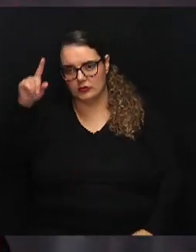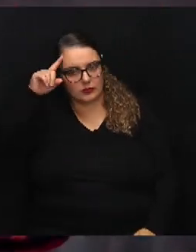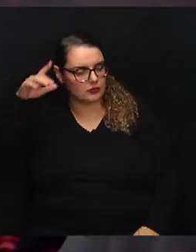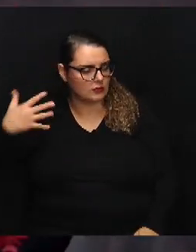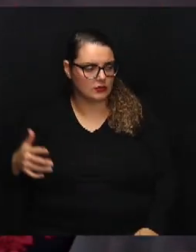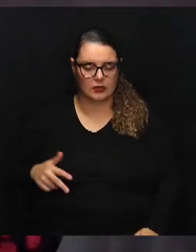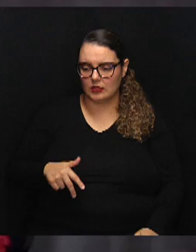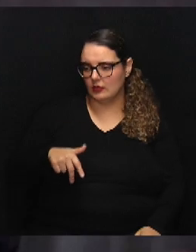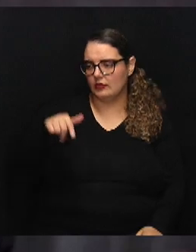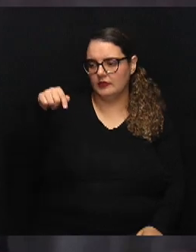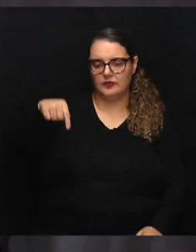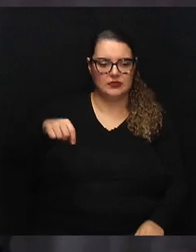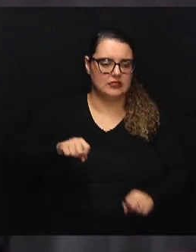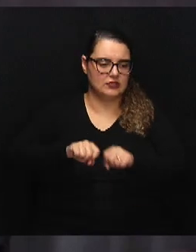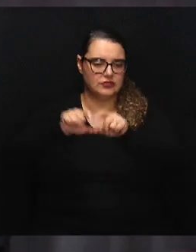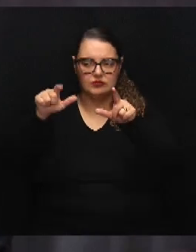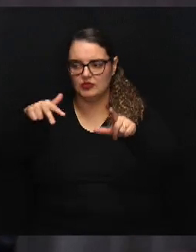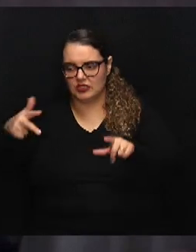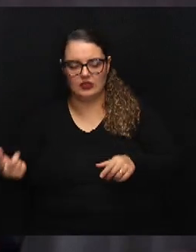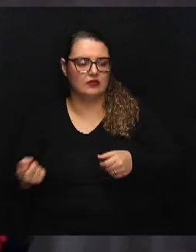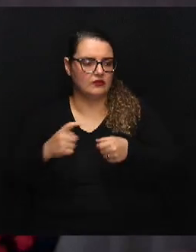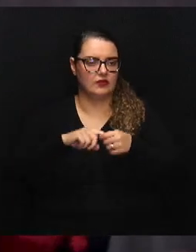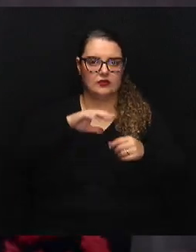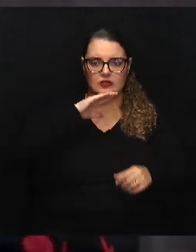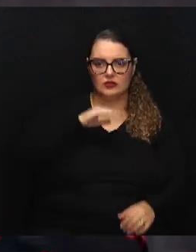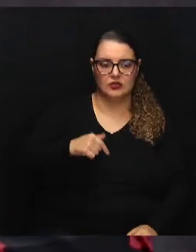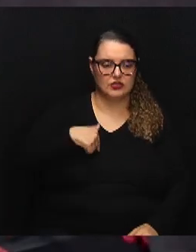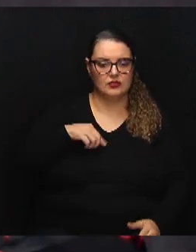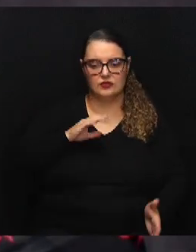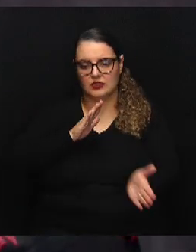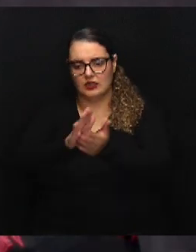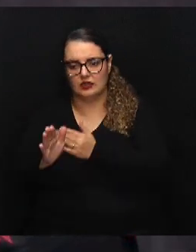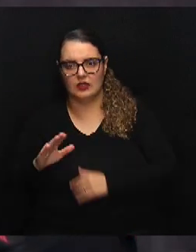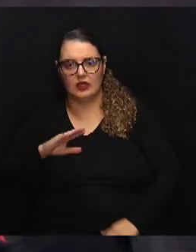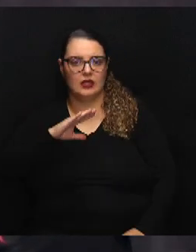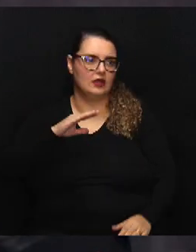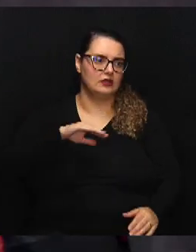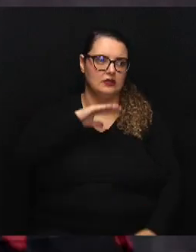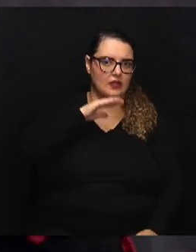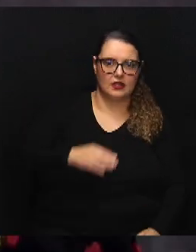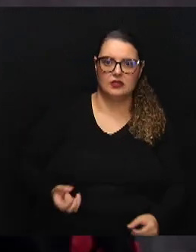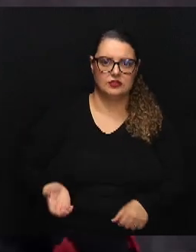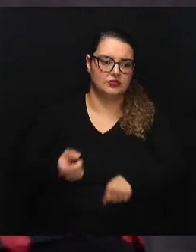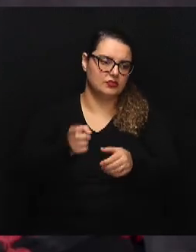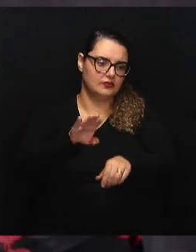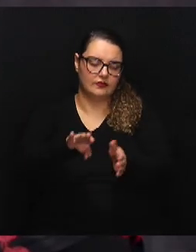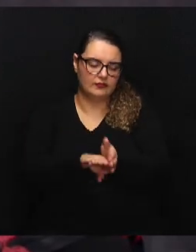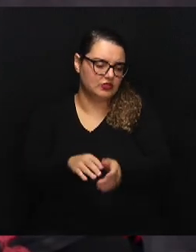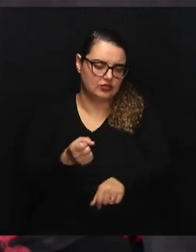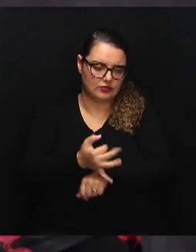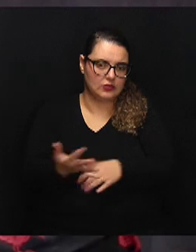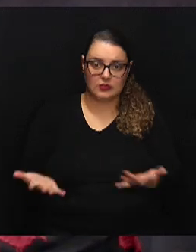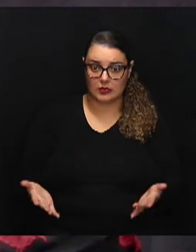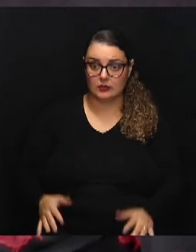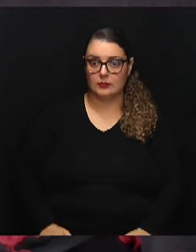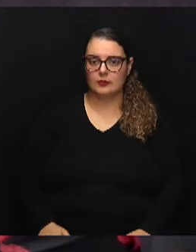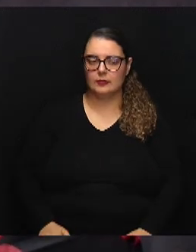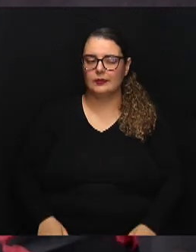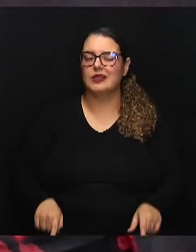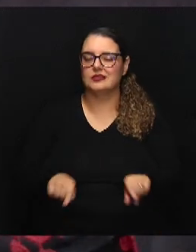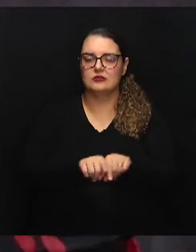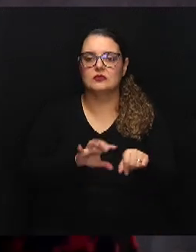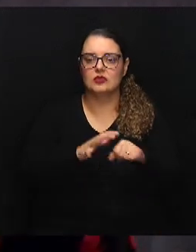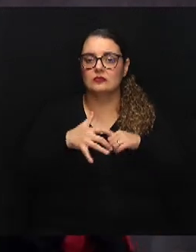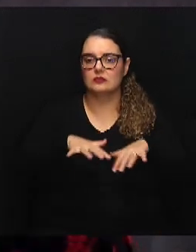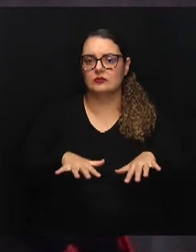saio de manhã, volto à noite, enfim. Mas, por outro lado, a pandemia também trouxe um pouco desse sofrimento, né, assim, que é essa coisa